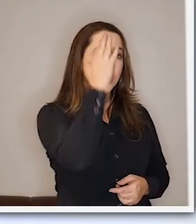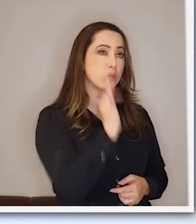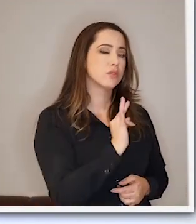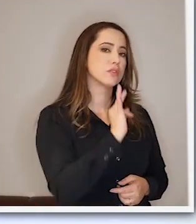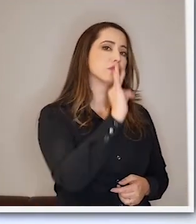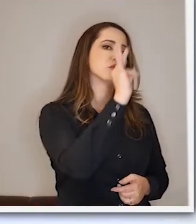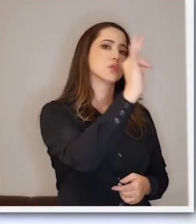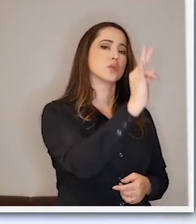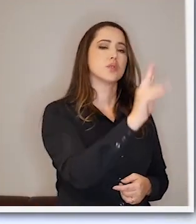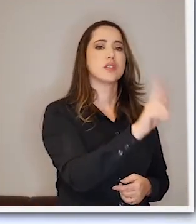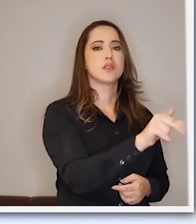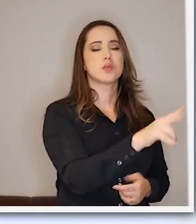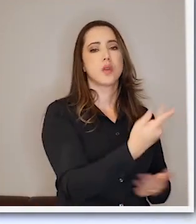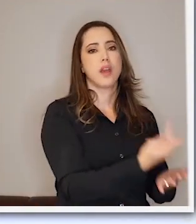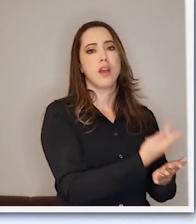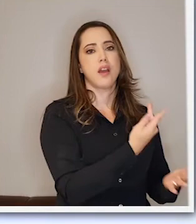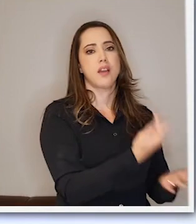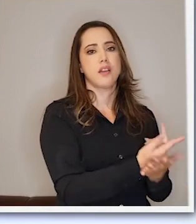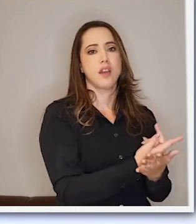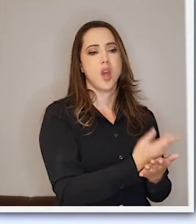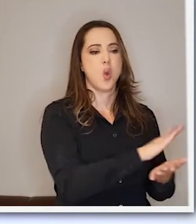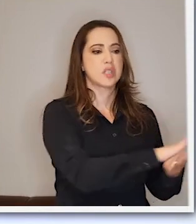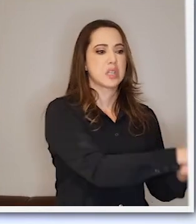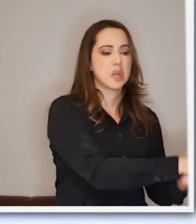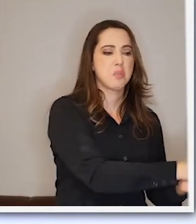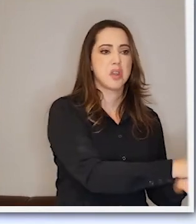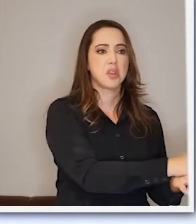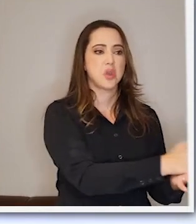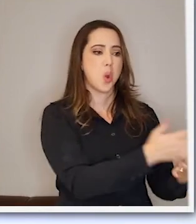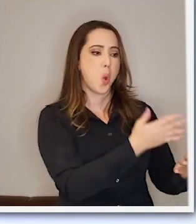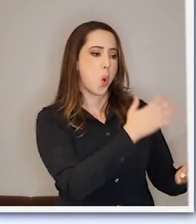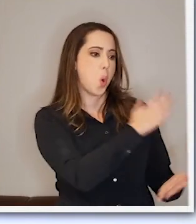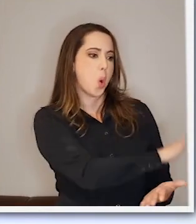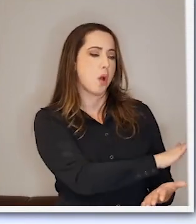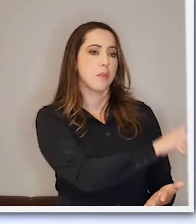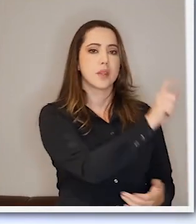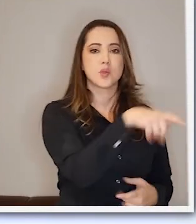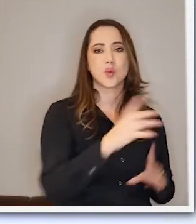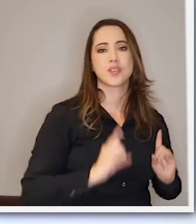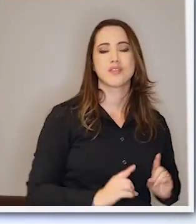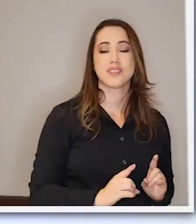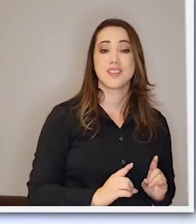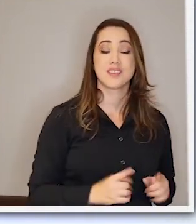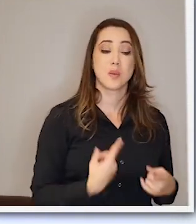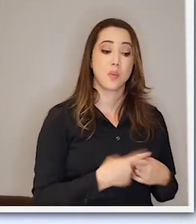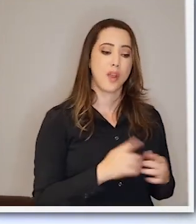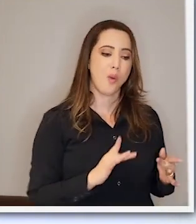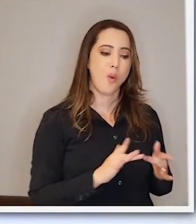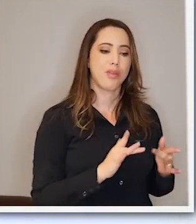que ele possui. Então, a experiência dos meus filhos vão fazer com que na vida adulta eles